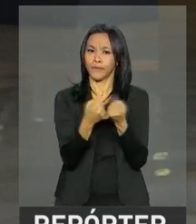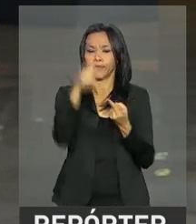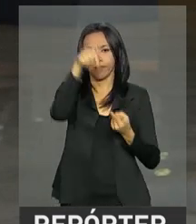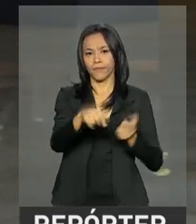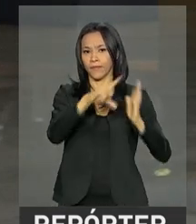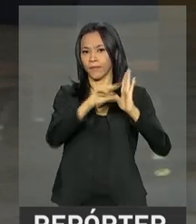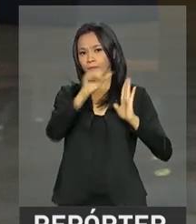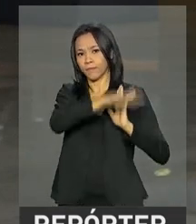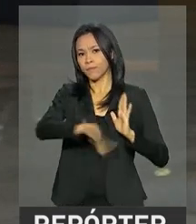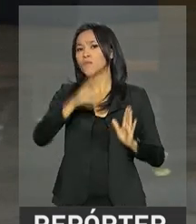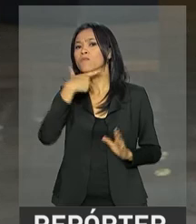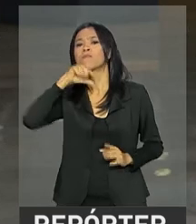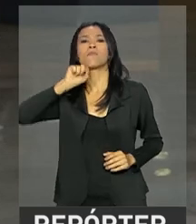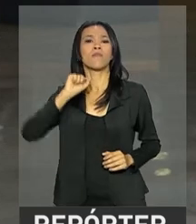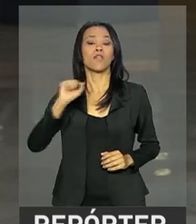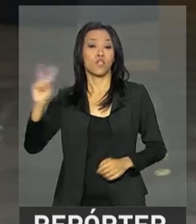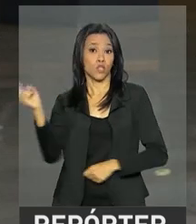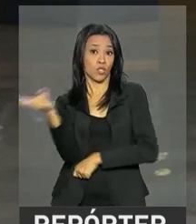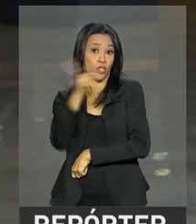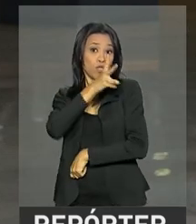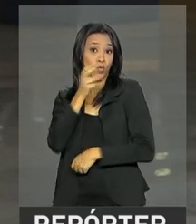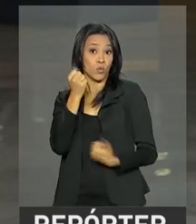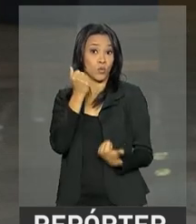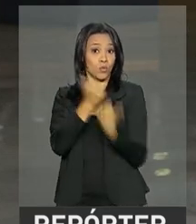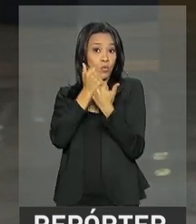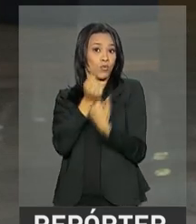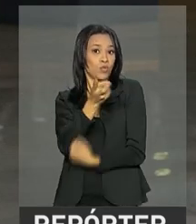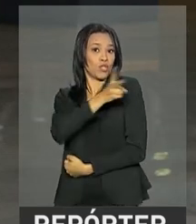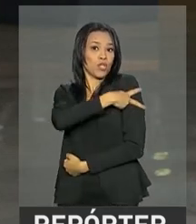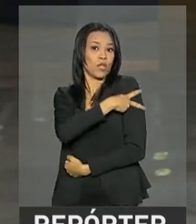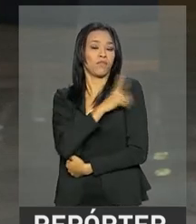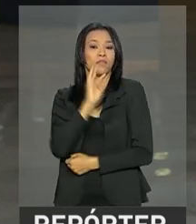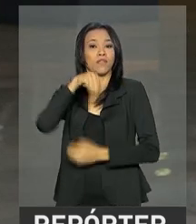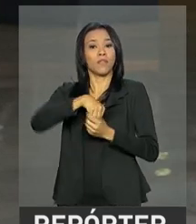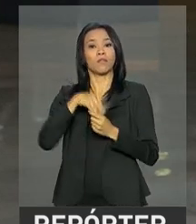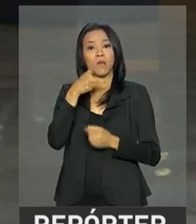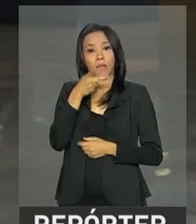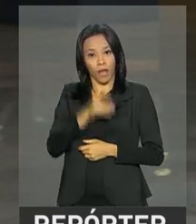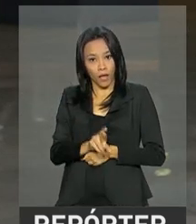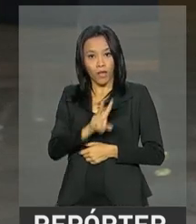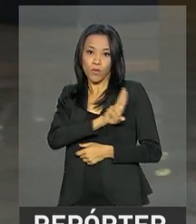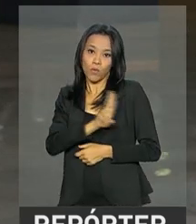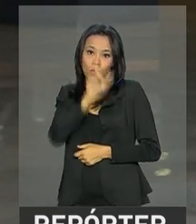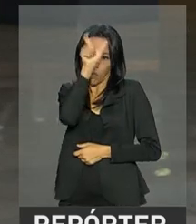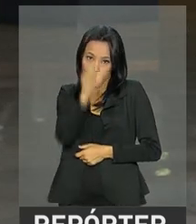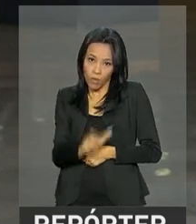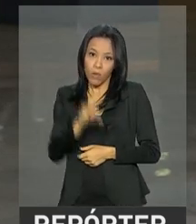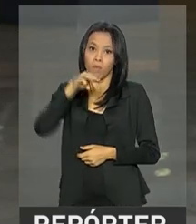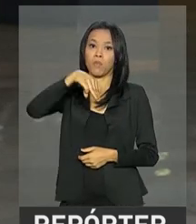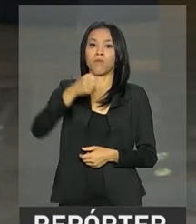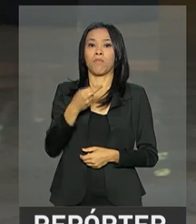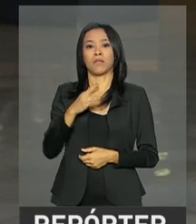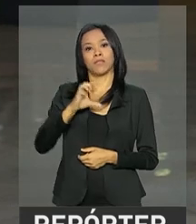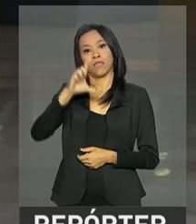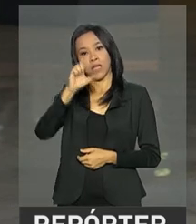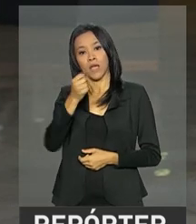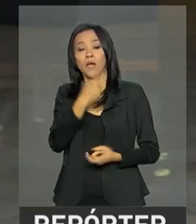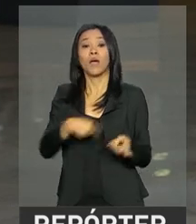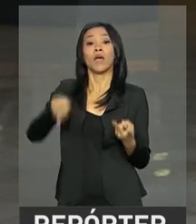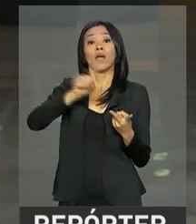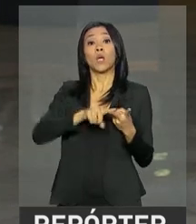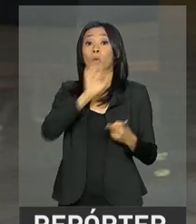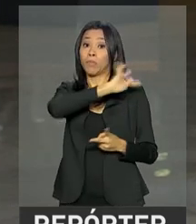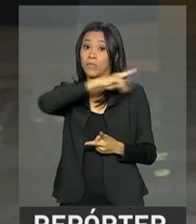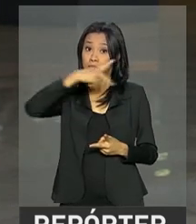com o subchefe de assuntos federativos da secretaria de governo da presidência da república marcelo barbieri com o presidente da confederação nacional